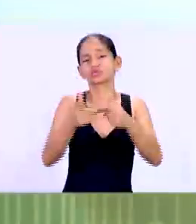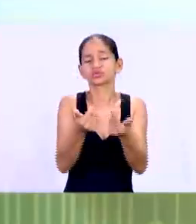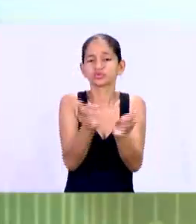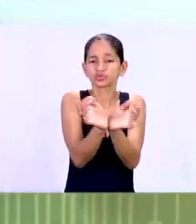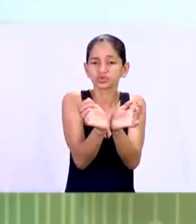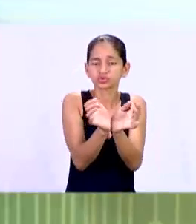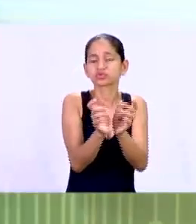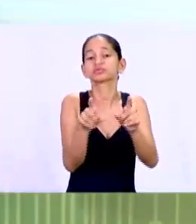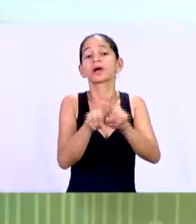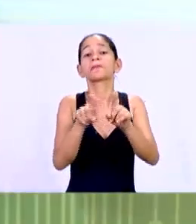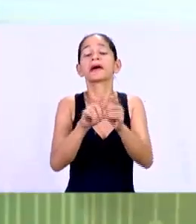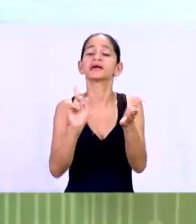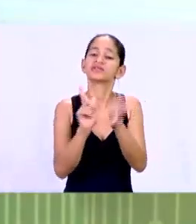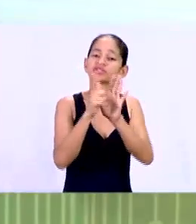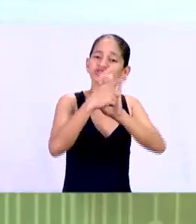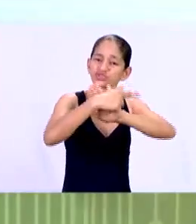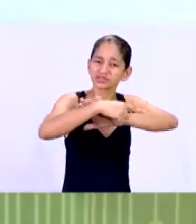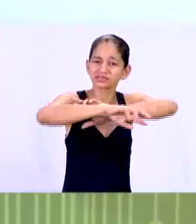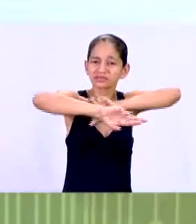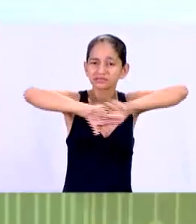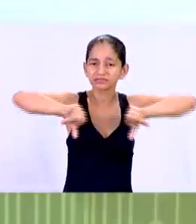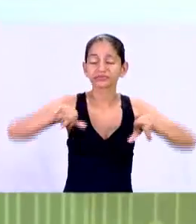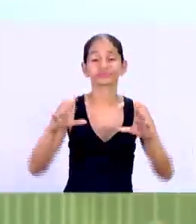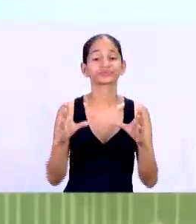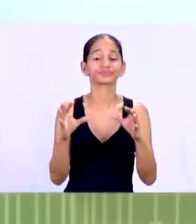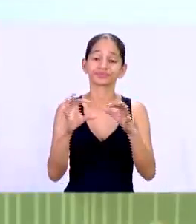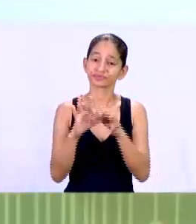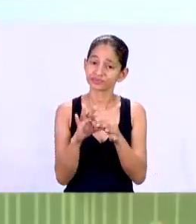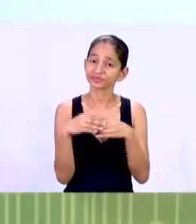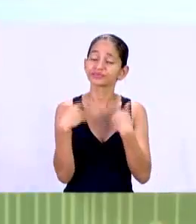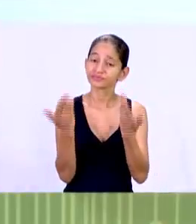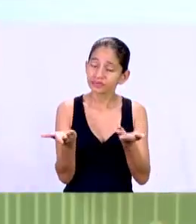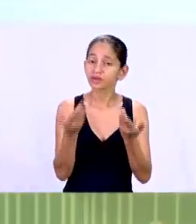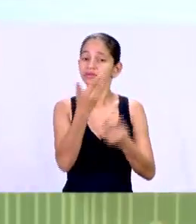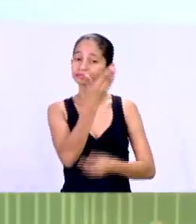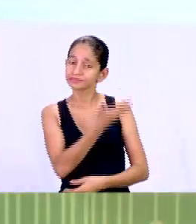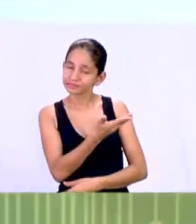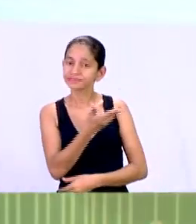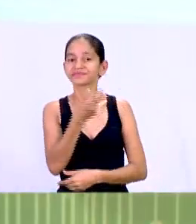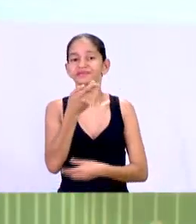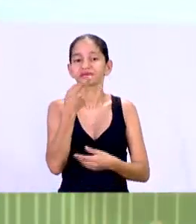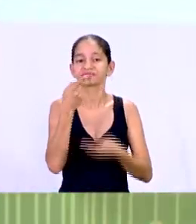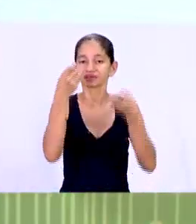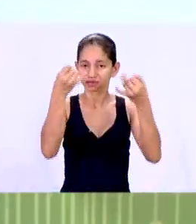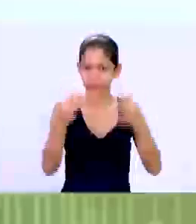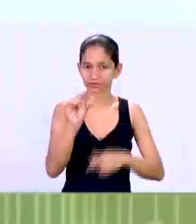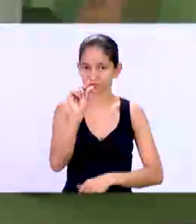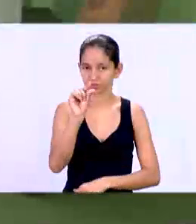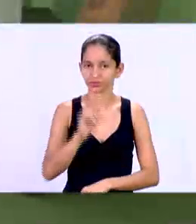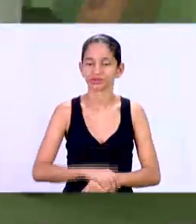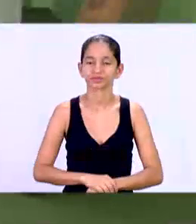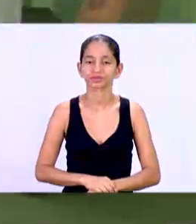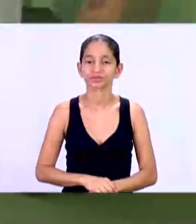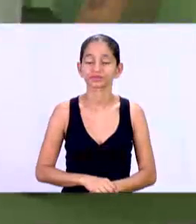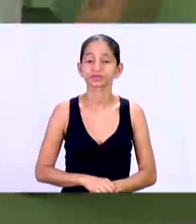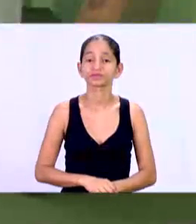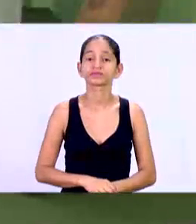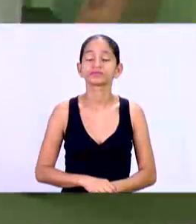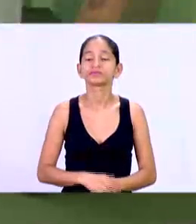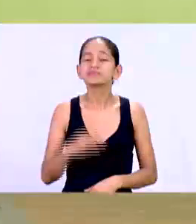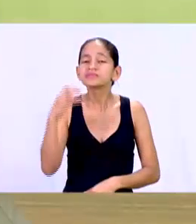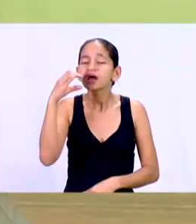que levam à exclusão nesse país. Então o professor David vai falar um pouco para a gente sobre a alteridade. Ok.